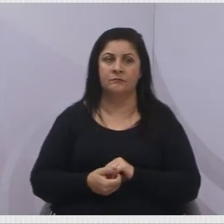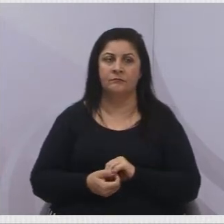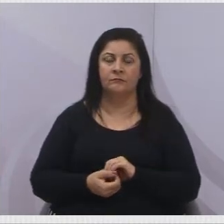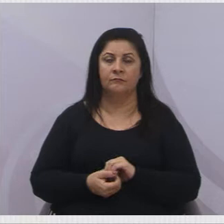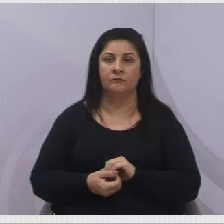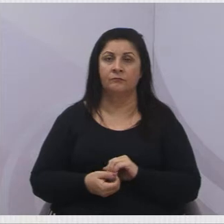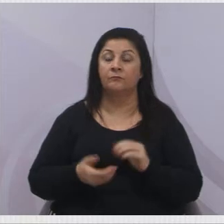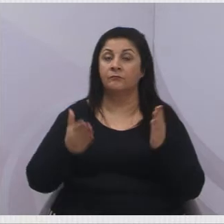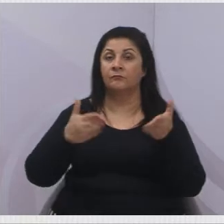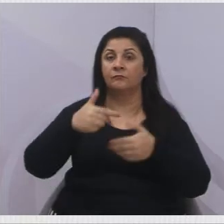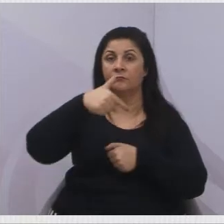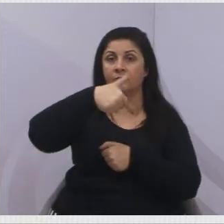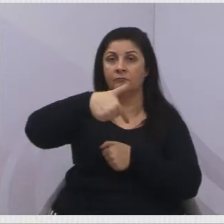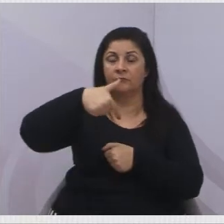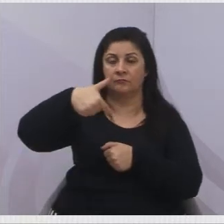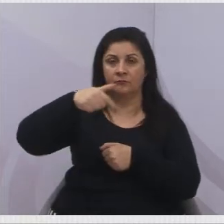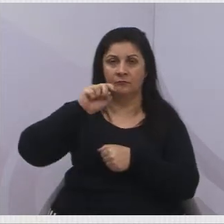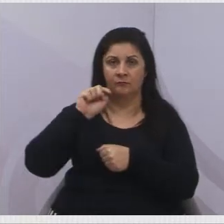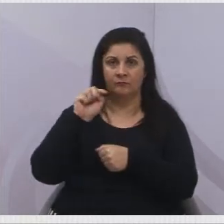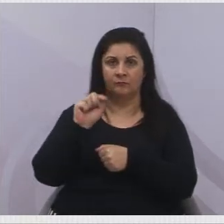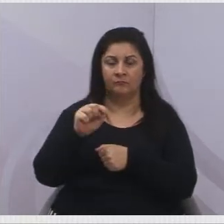com